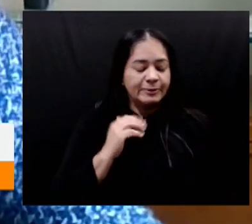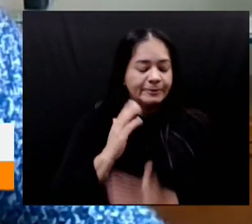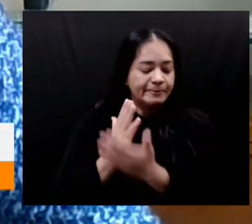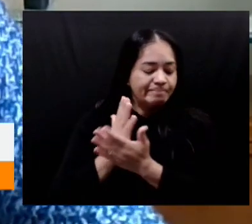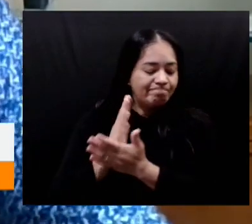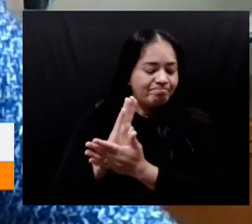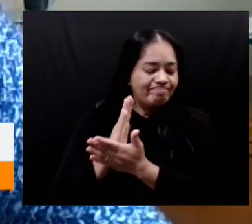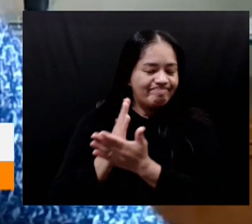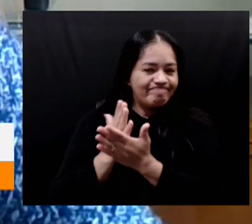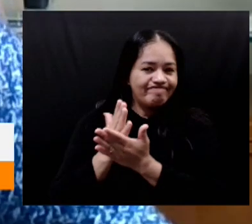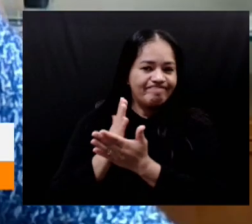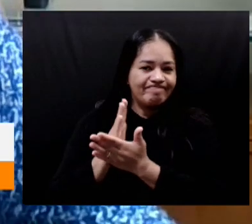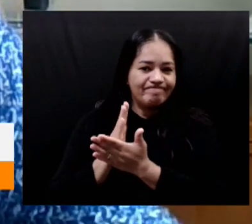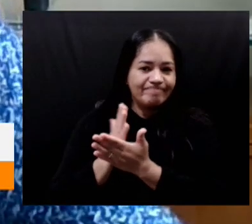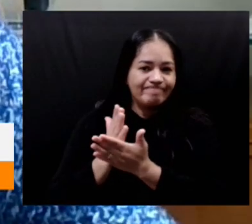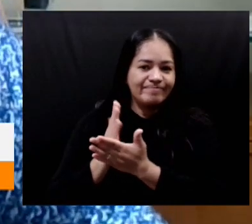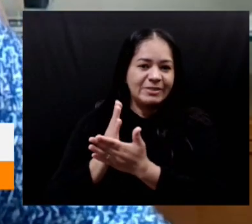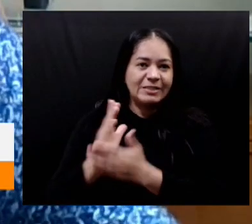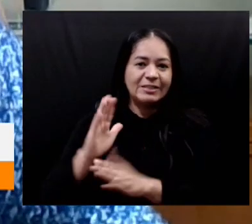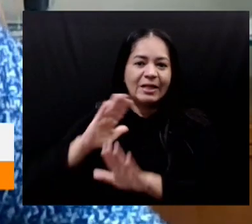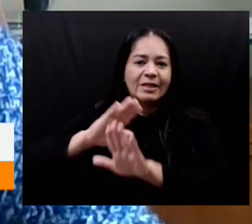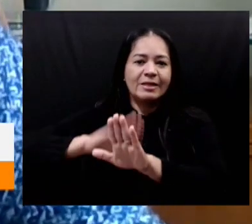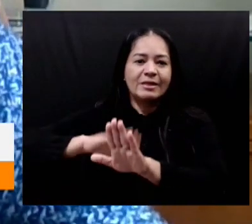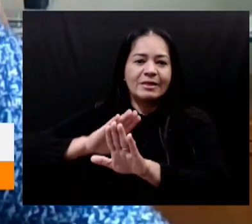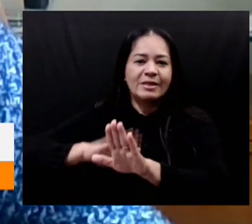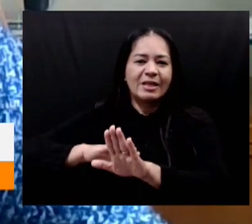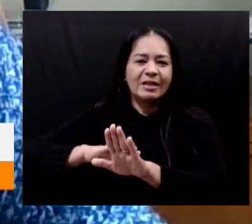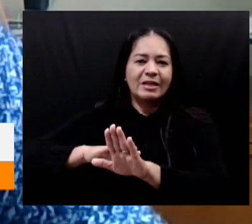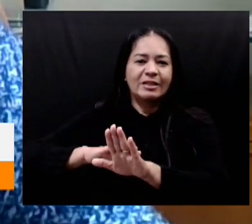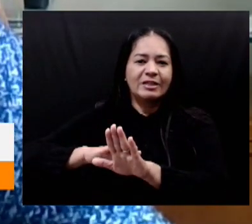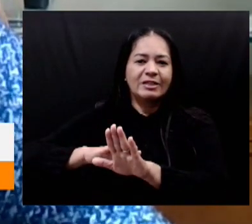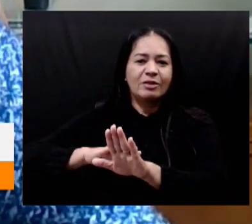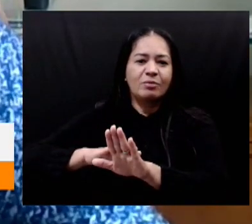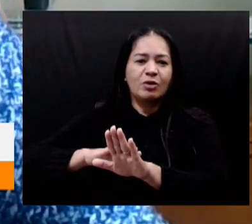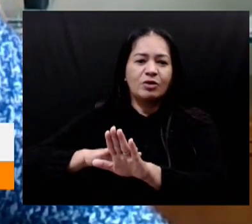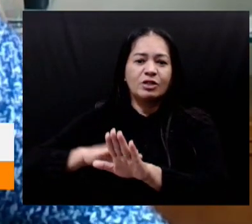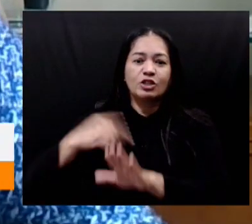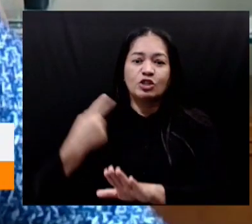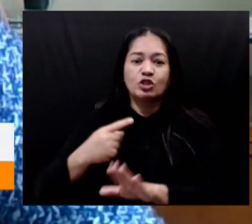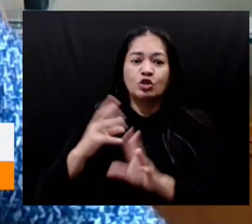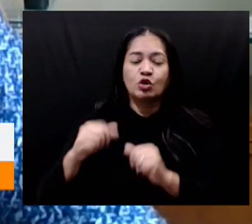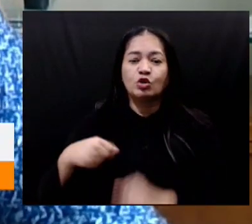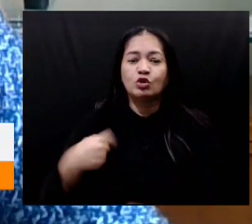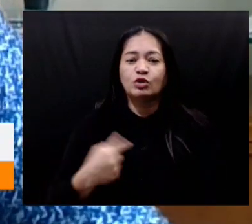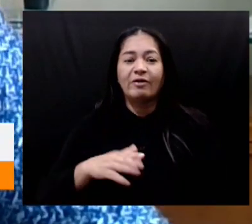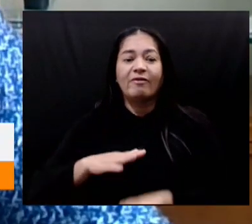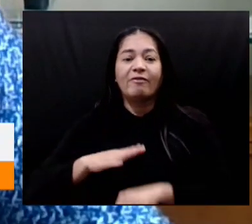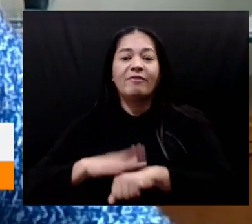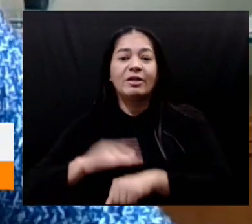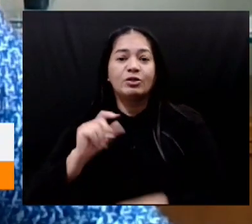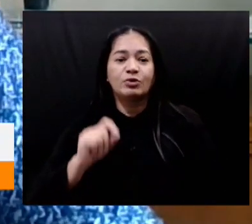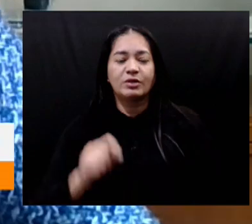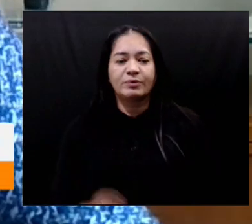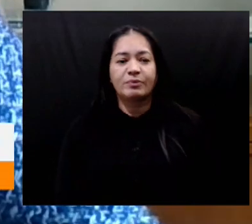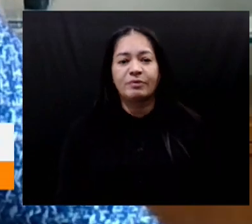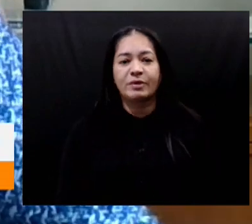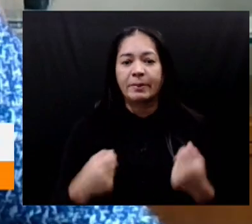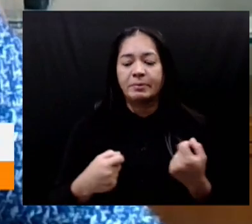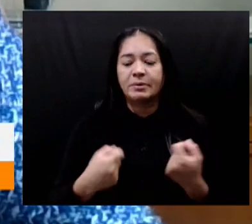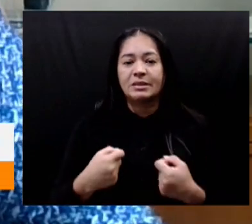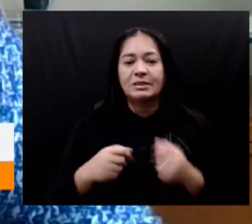digo que tem uma contabilidade oculta que todos nós fazemos. E nós temos que tomar muito cuidado com